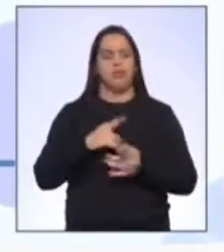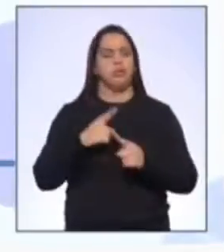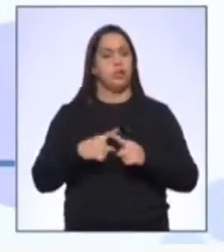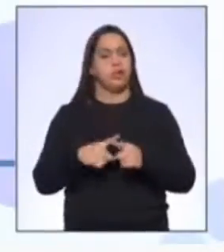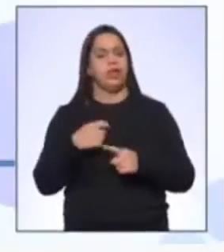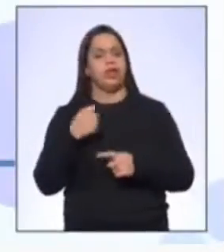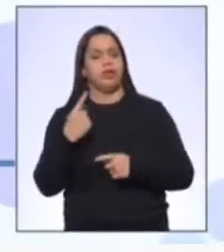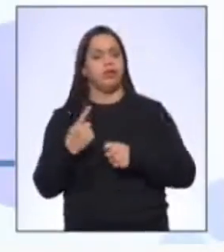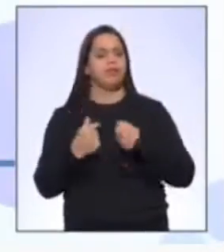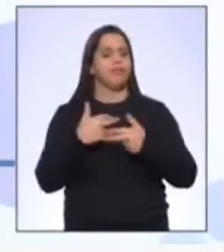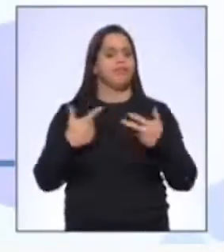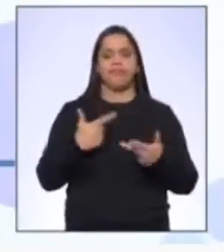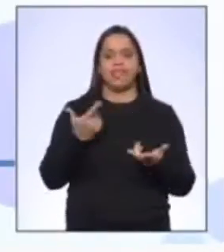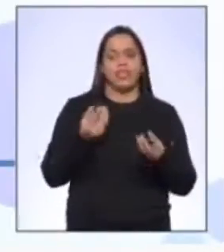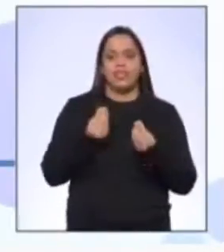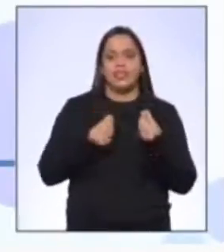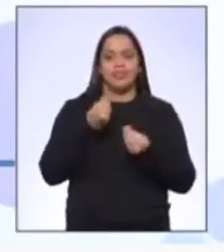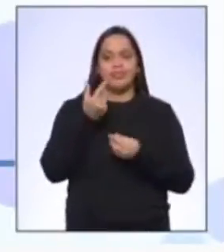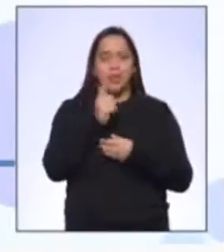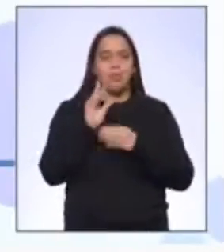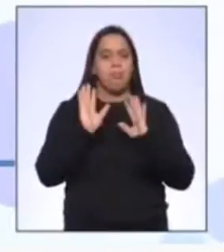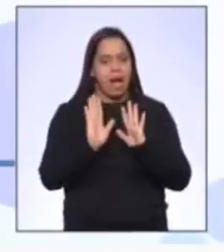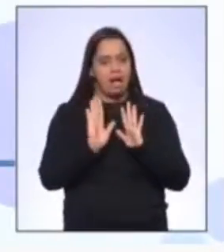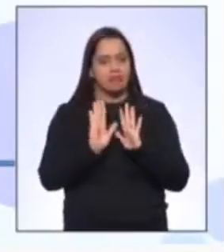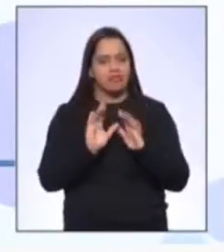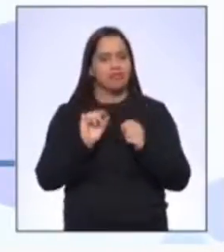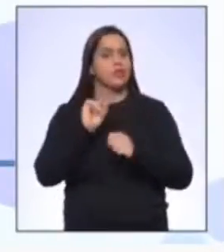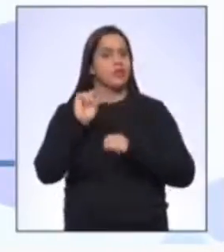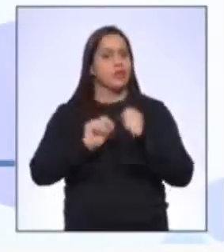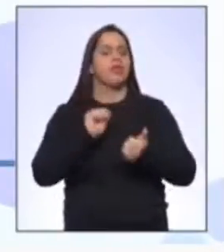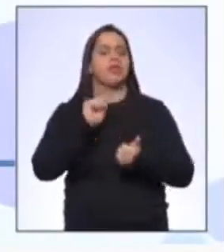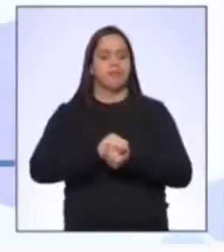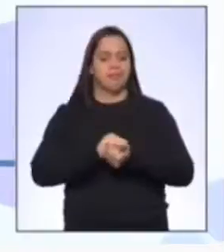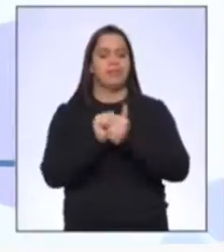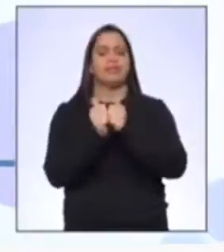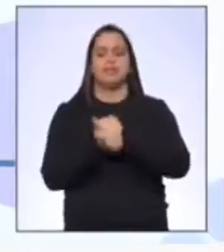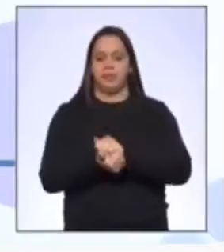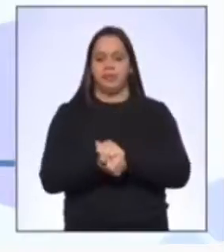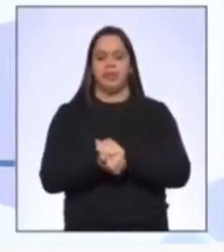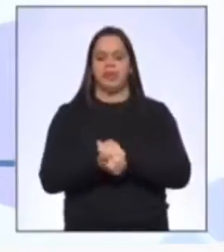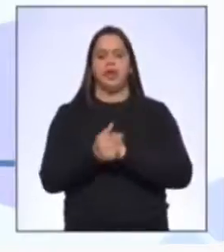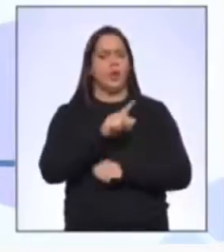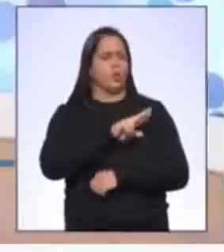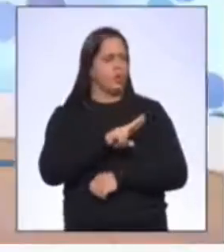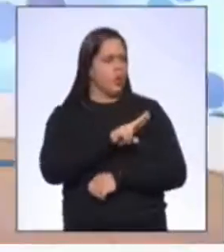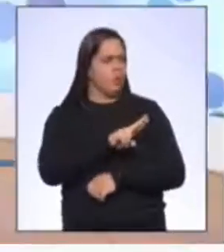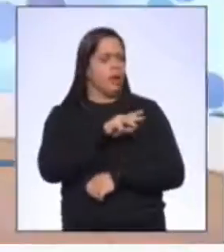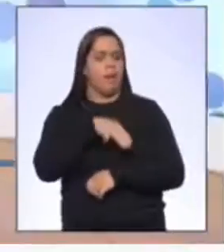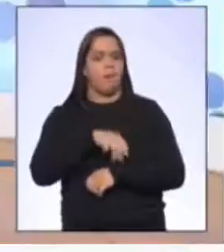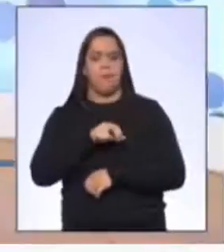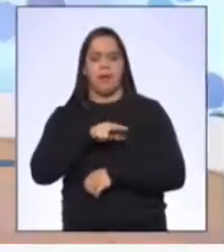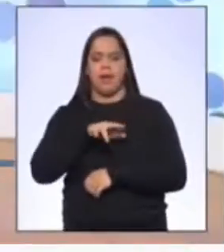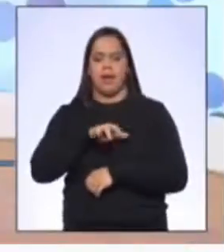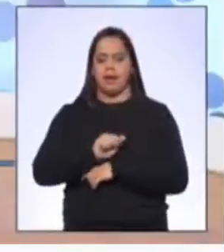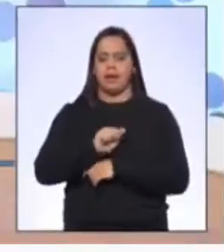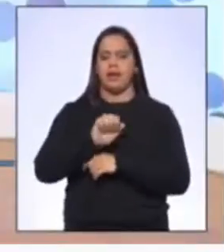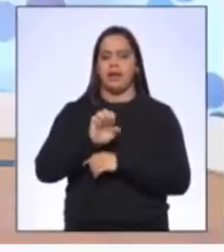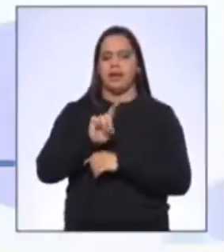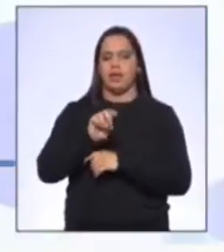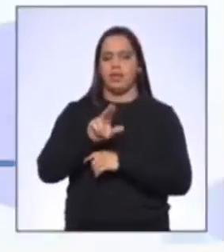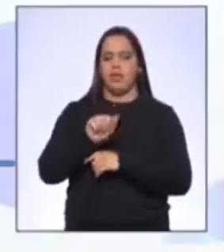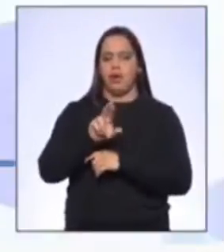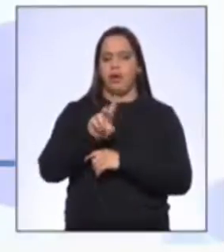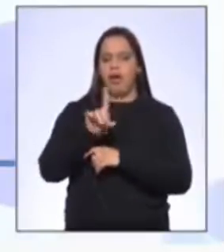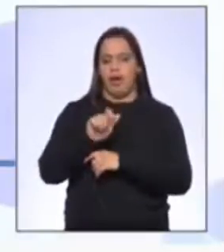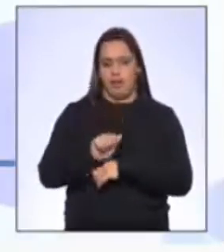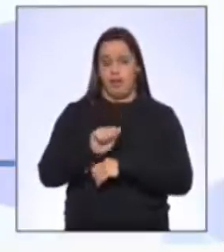nós vamos adaptar né então sentou olha o nome da aluna maria eduarda maria eduarda os professores de